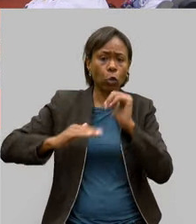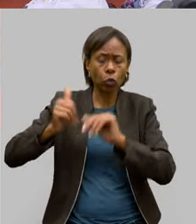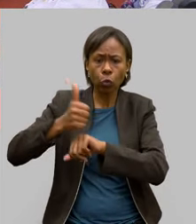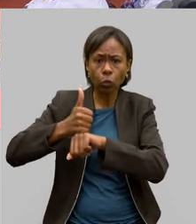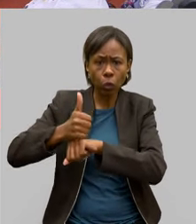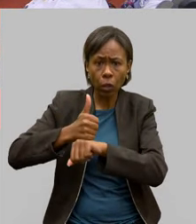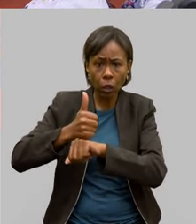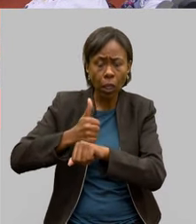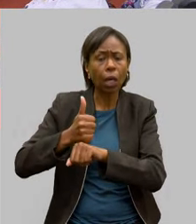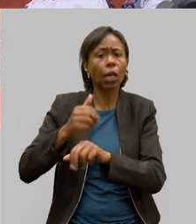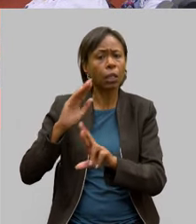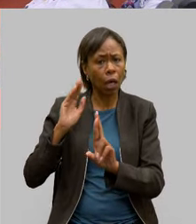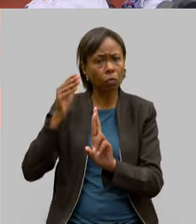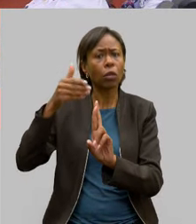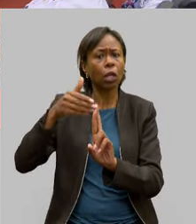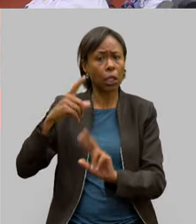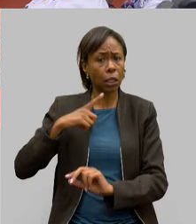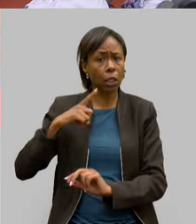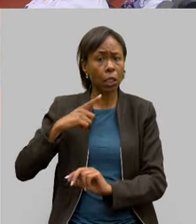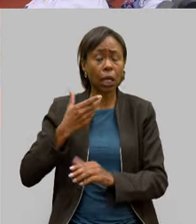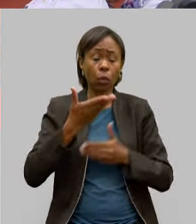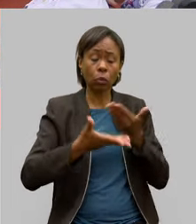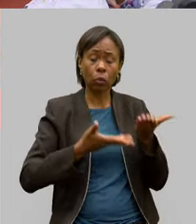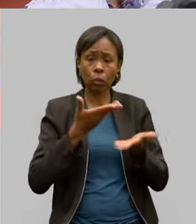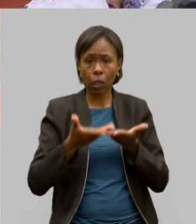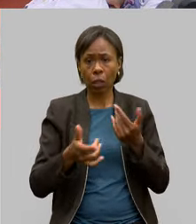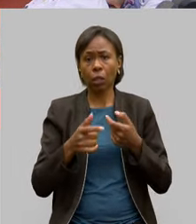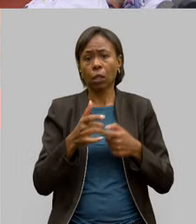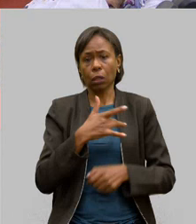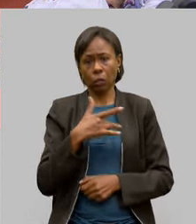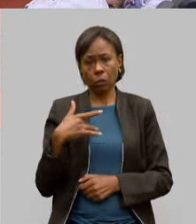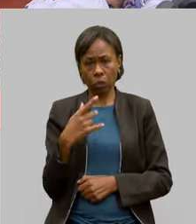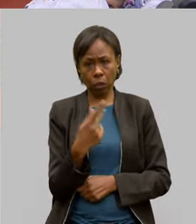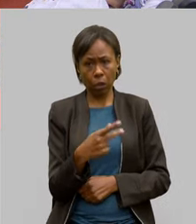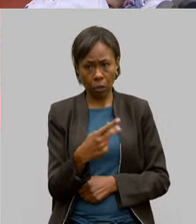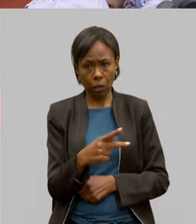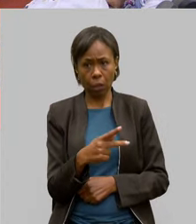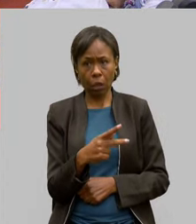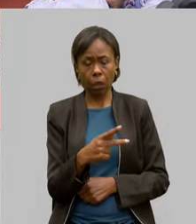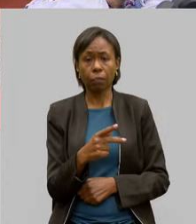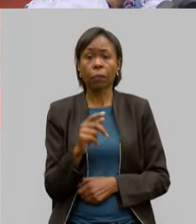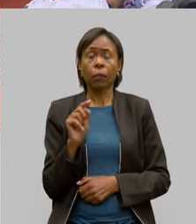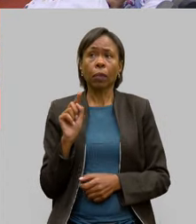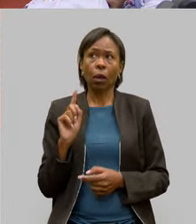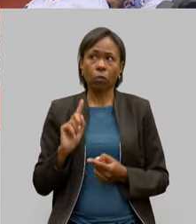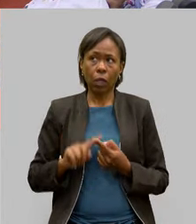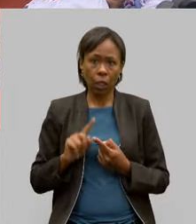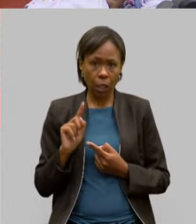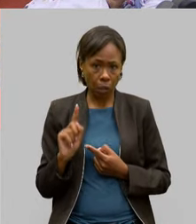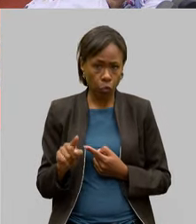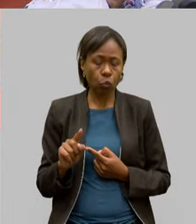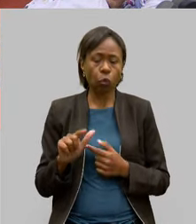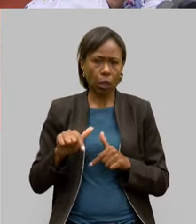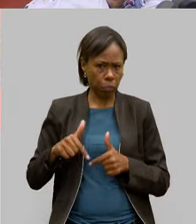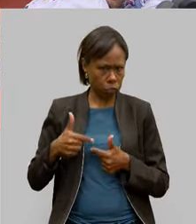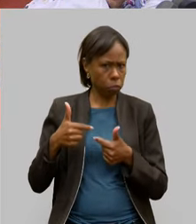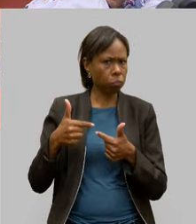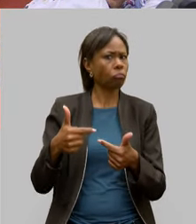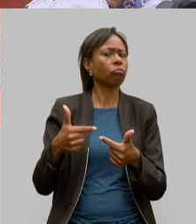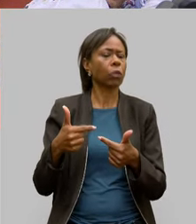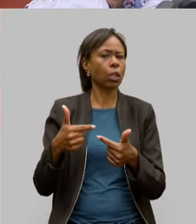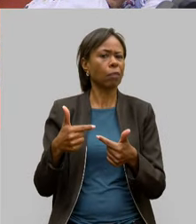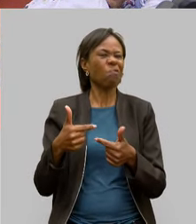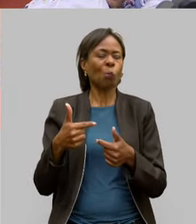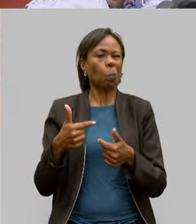que atuam nos cuidados de saúde daquela pessoa então além dessa inicitiva que é uma iniciativa que tem o seu caráter